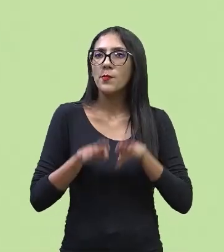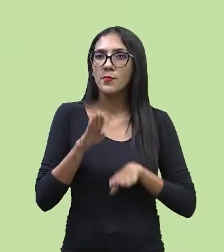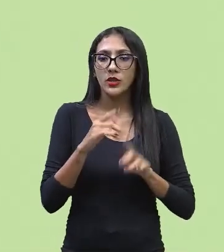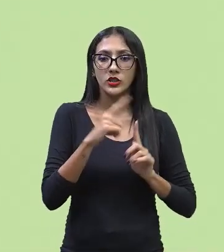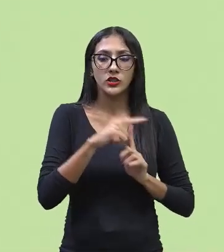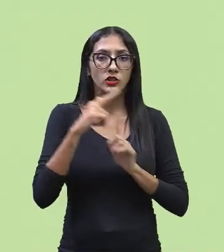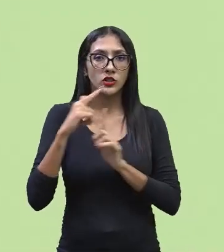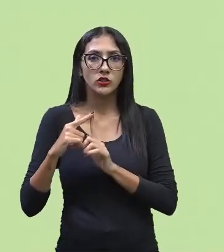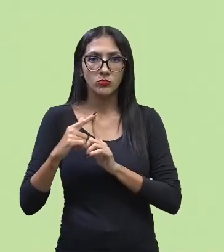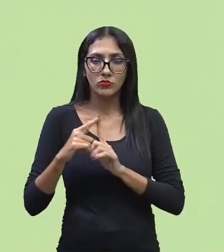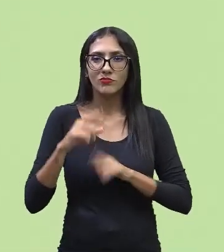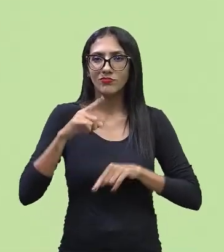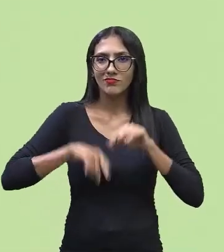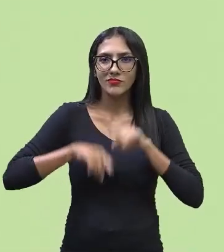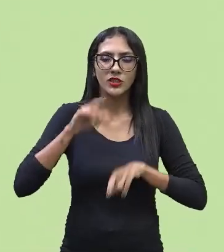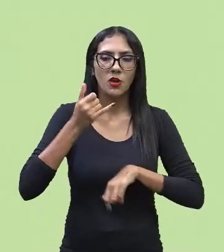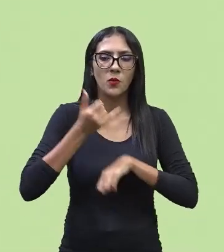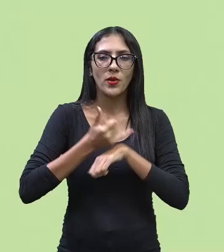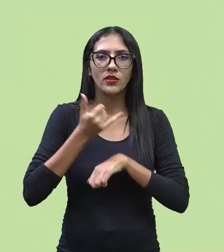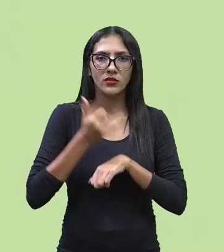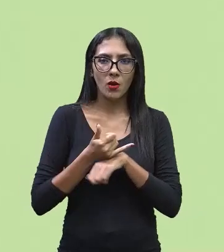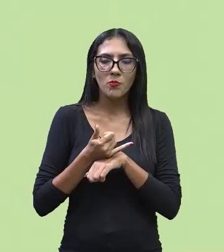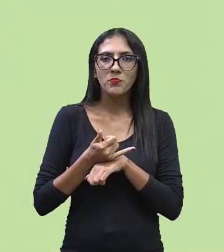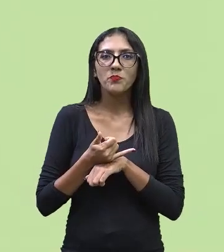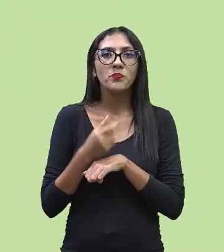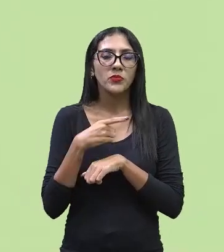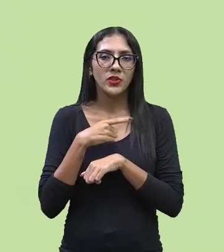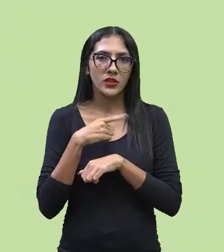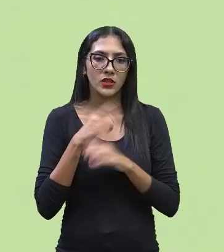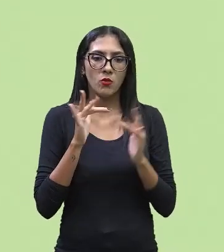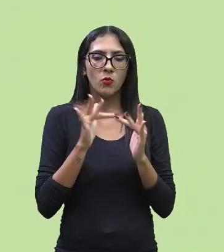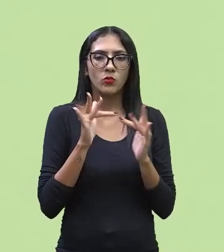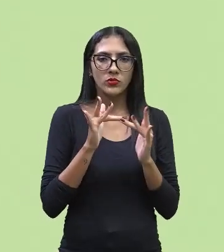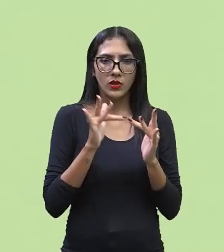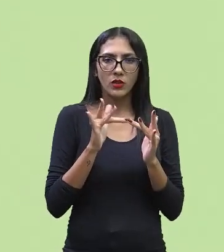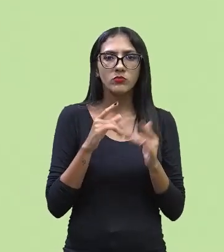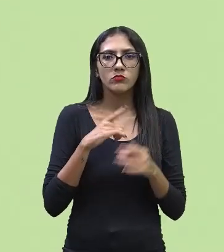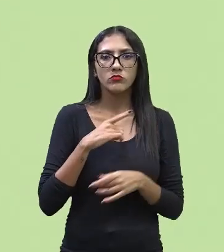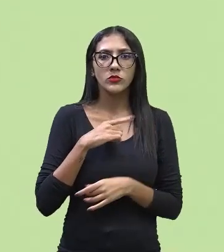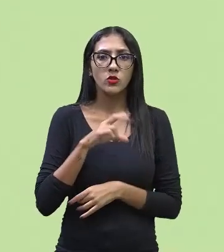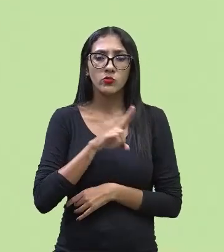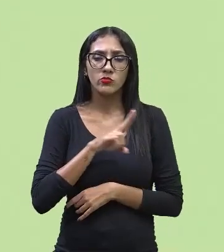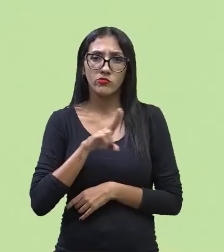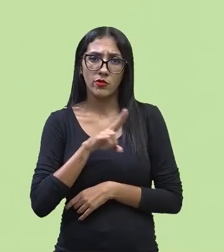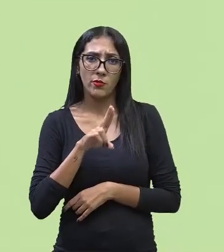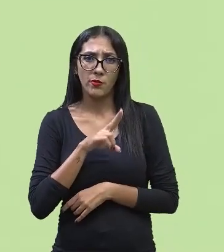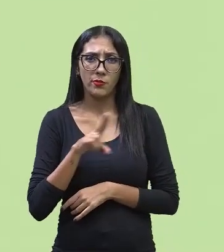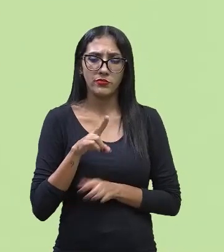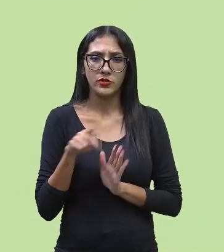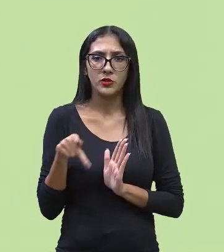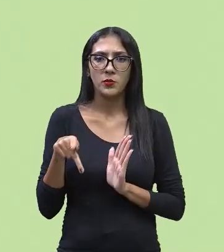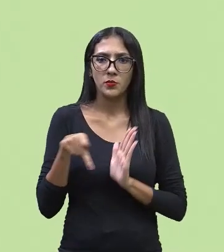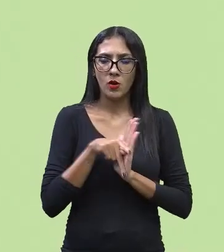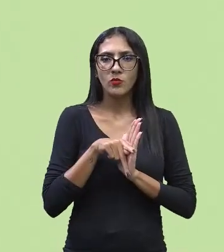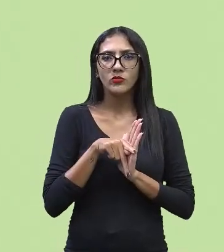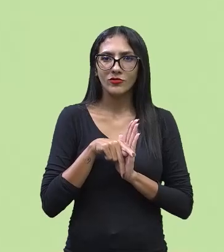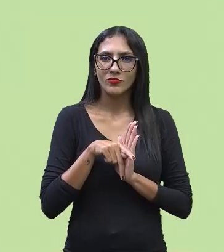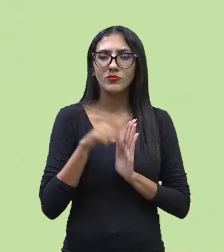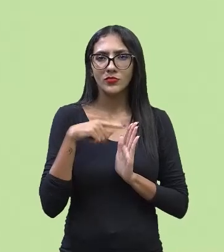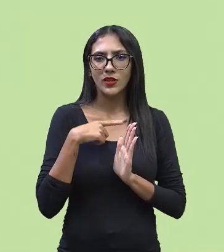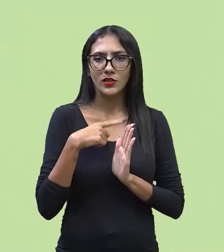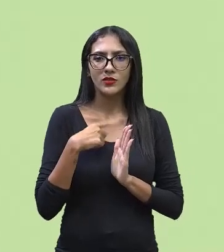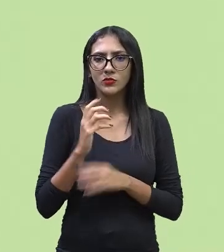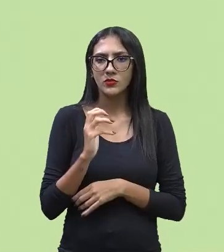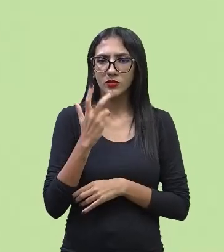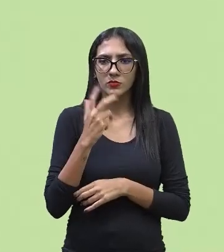em questão que está sendo eletrodepositado na peça, a gente vai ter um nomezinho específico para essa eletrólise, né? Então,